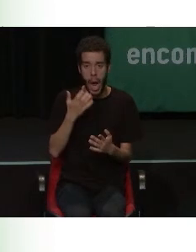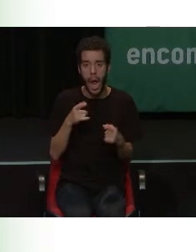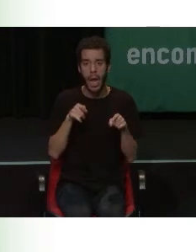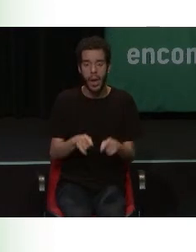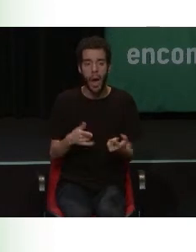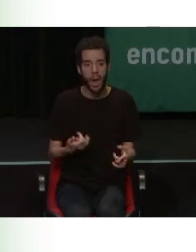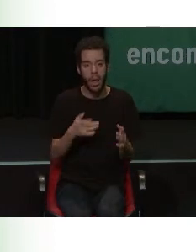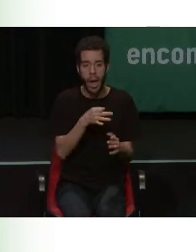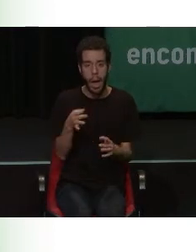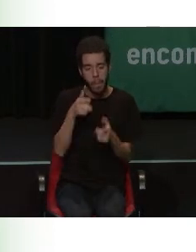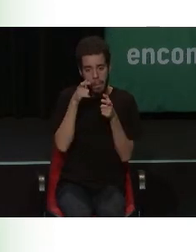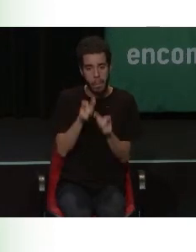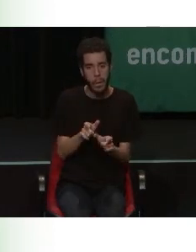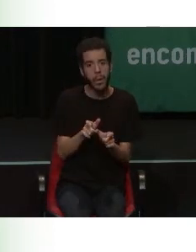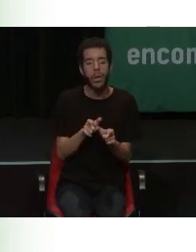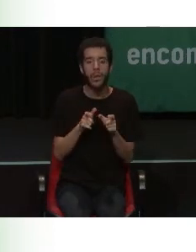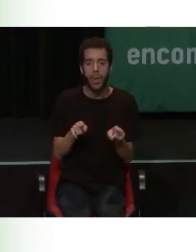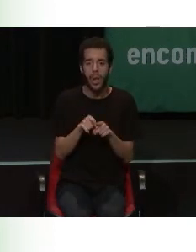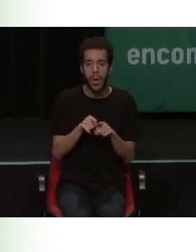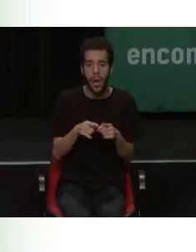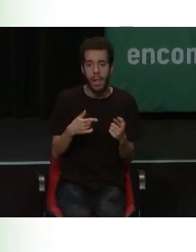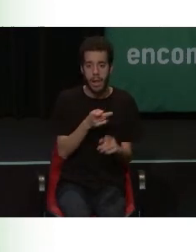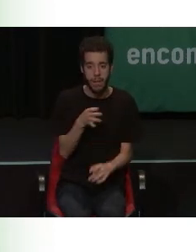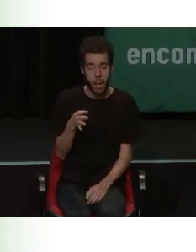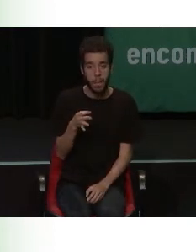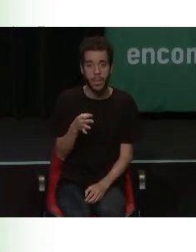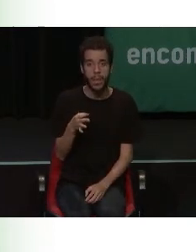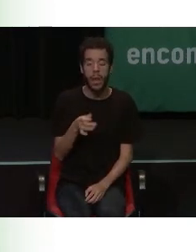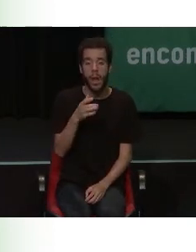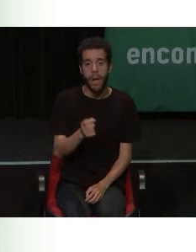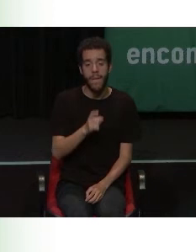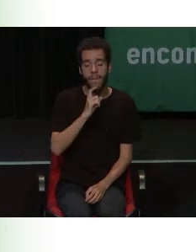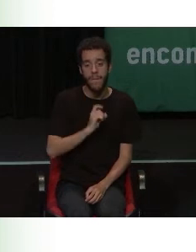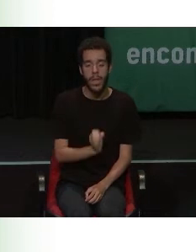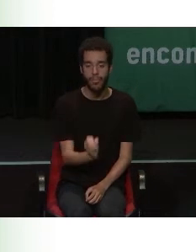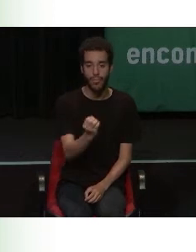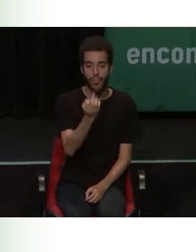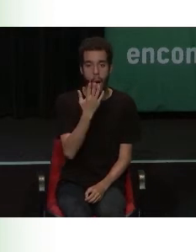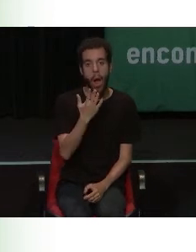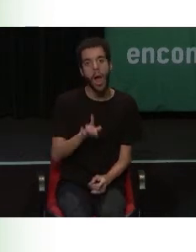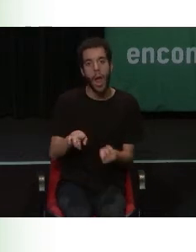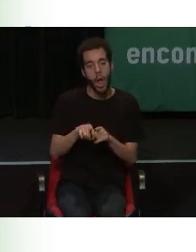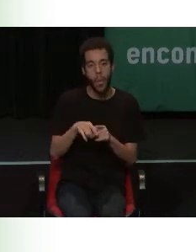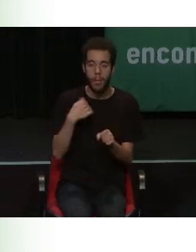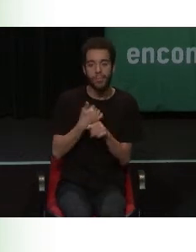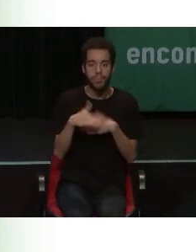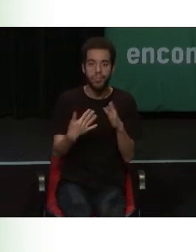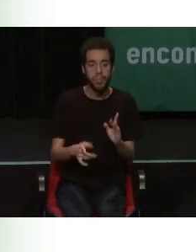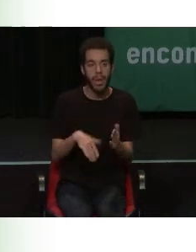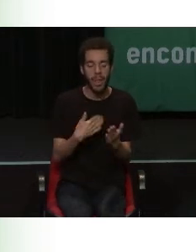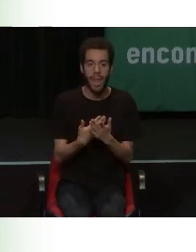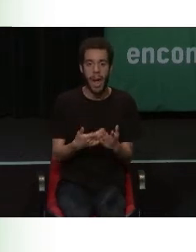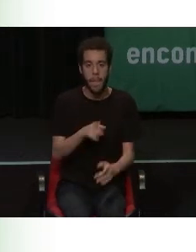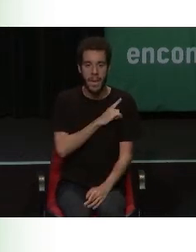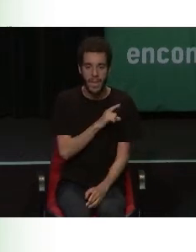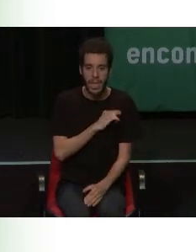muito bem a adoção destas aplicações quando mensagens de melhor de